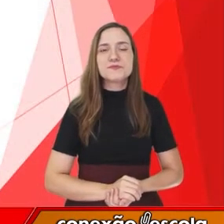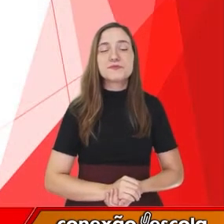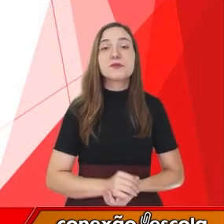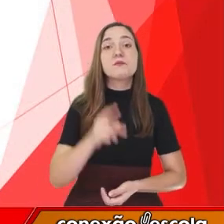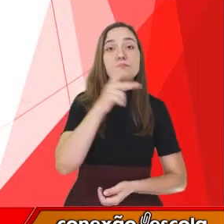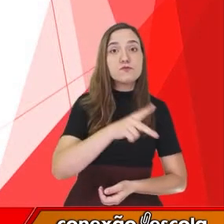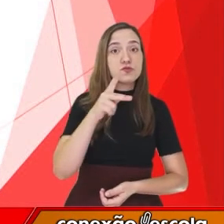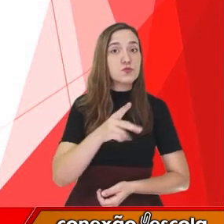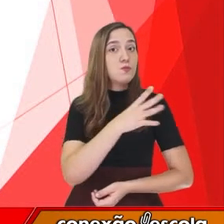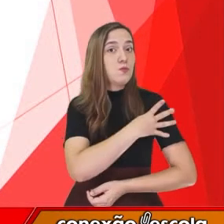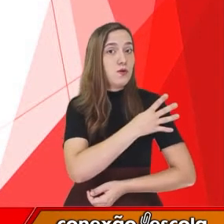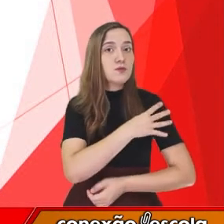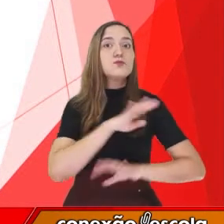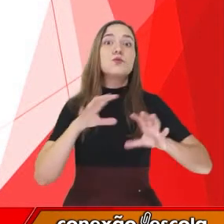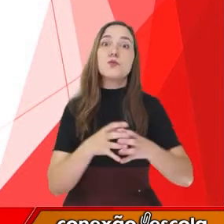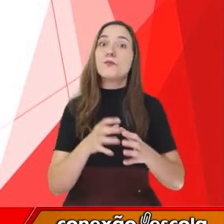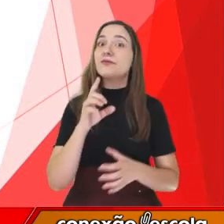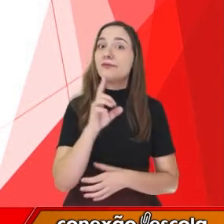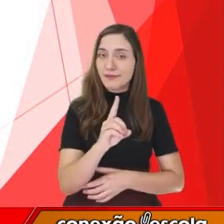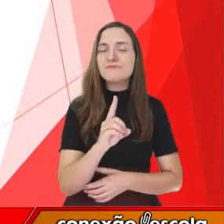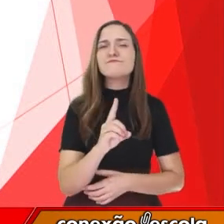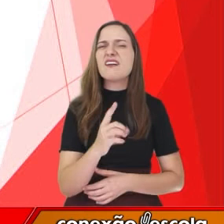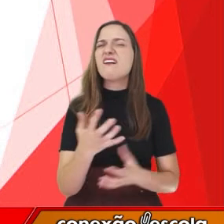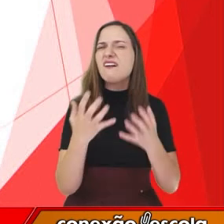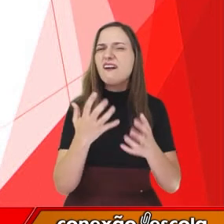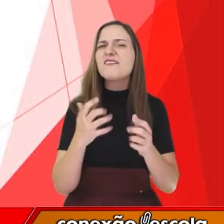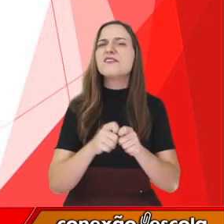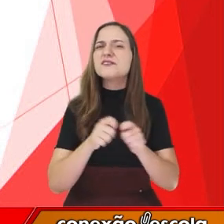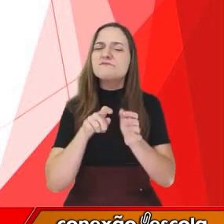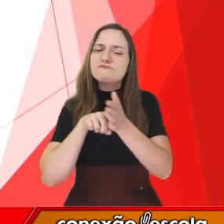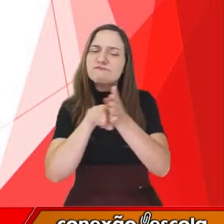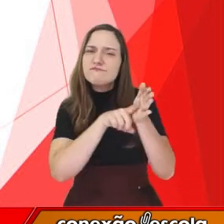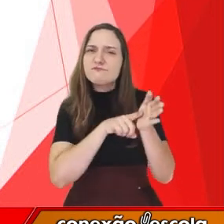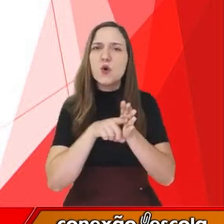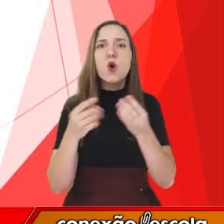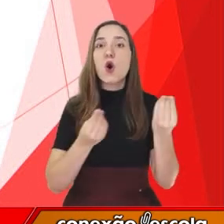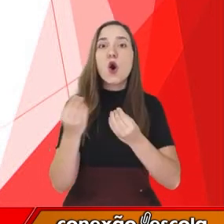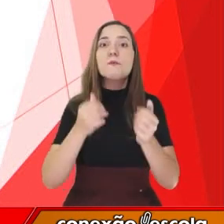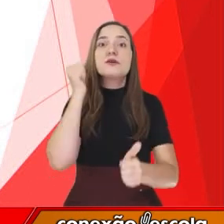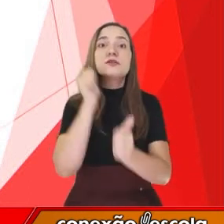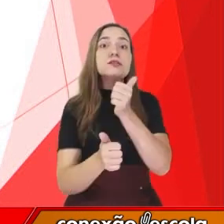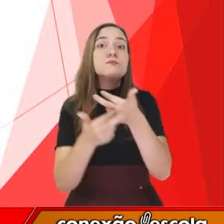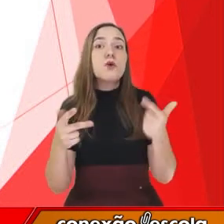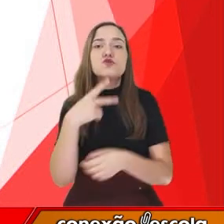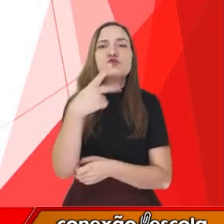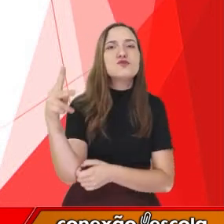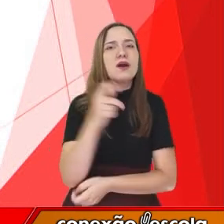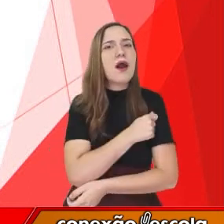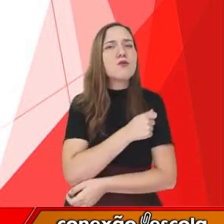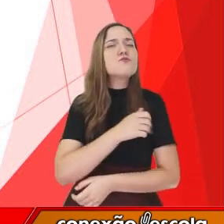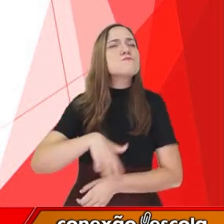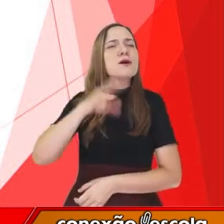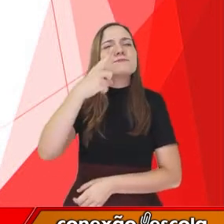Uma professora do 4º ano do agrupamento D resolveu fazer uma pesquisa com o esporte preferido dos